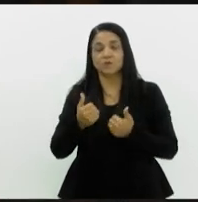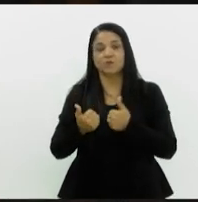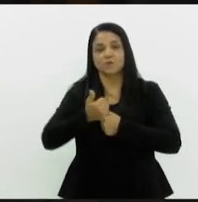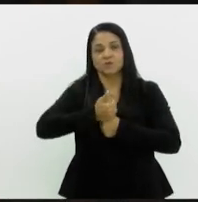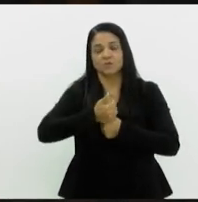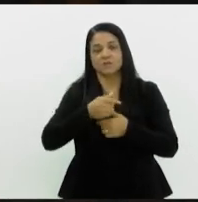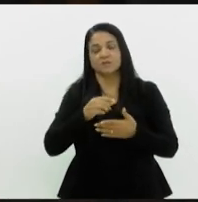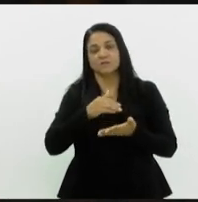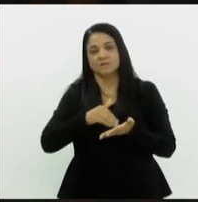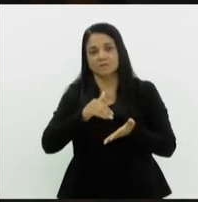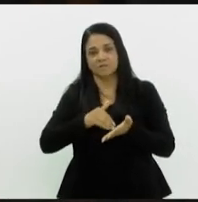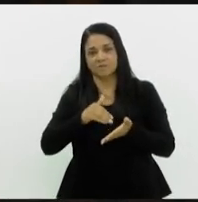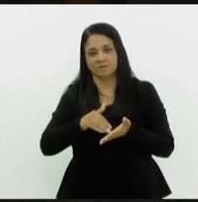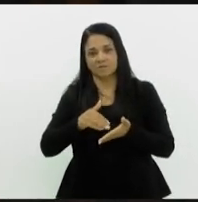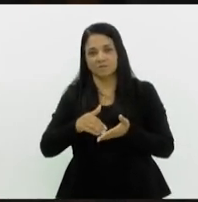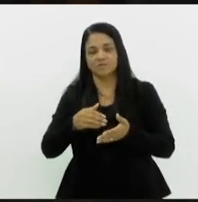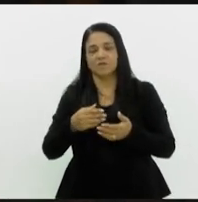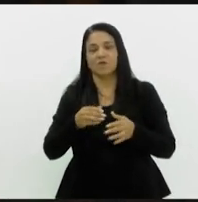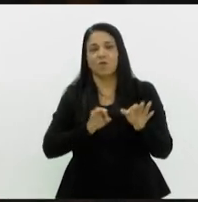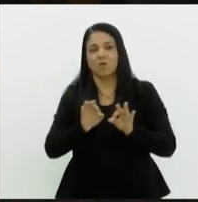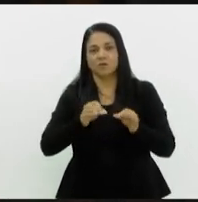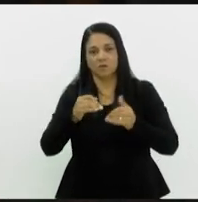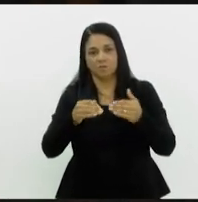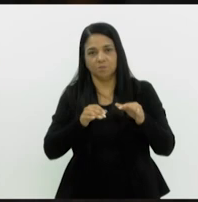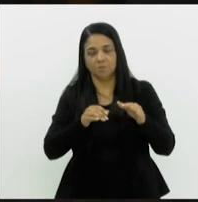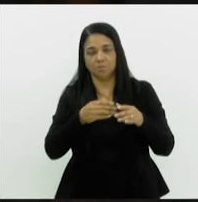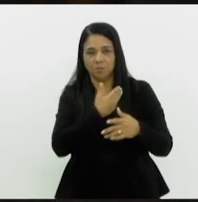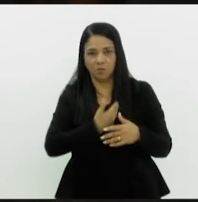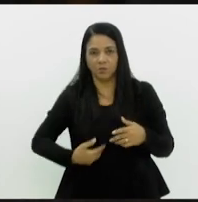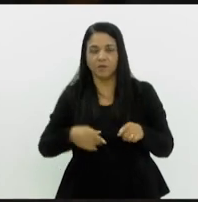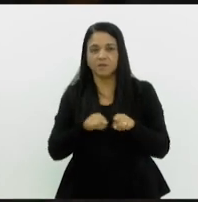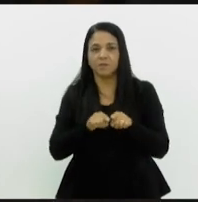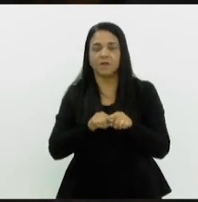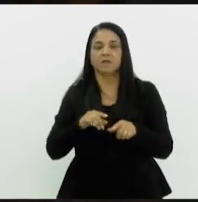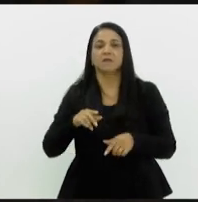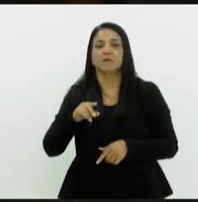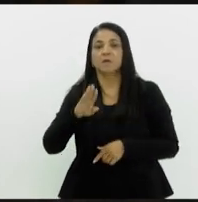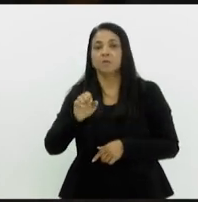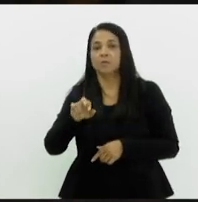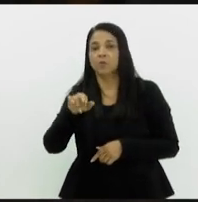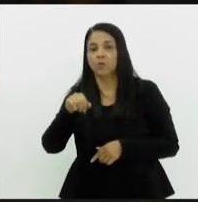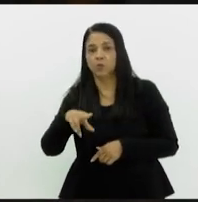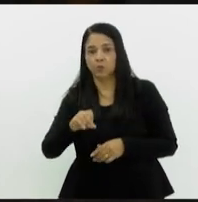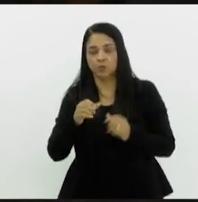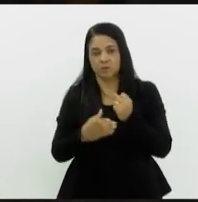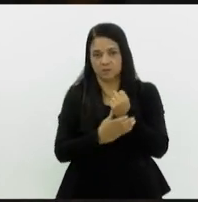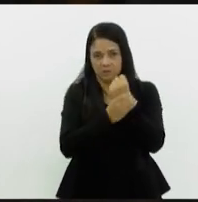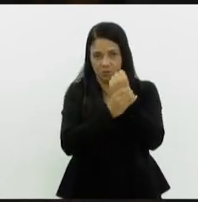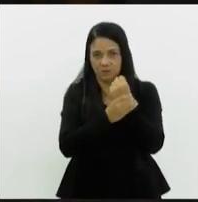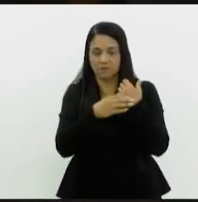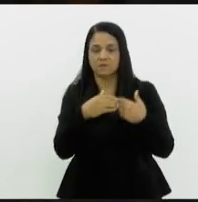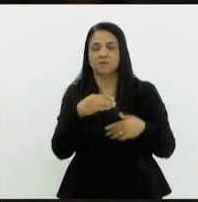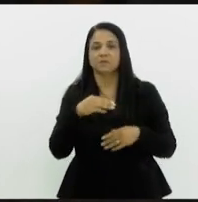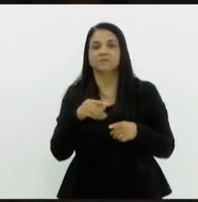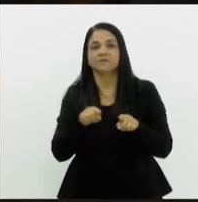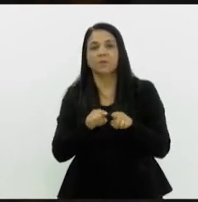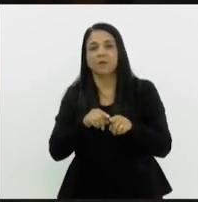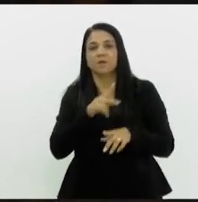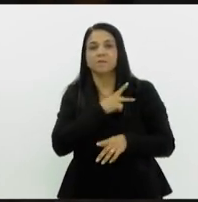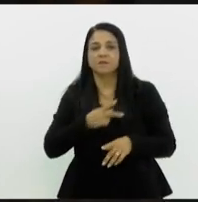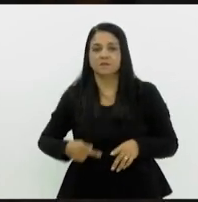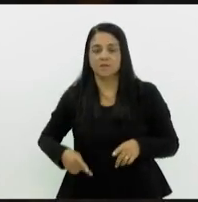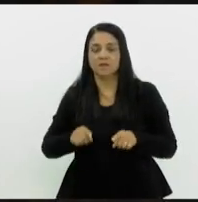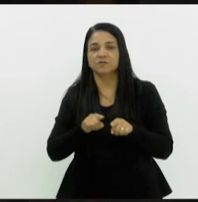de Mangaratiba, Bruno Soares, secretário de Segurança de Mangaratiba, Osmar Vasconcelos, presidente do Conselho